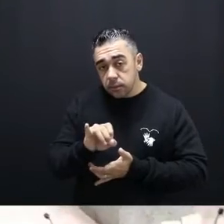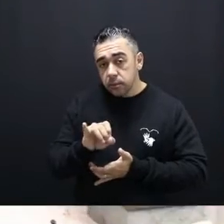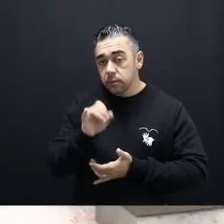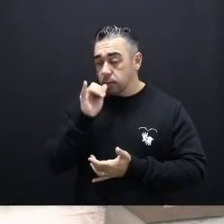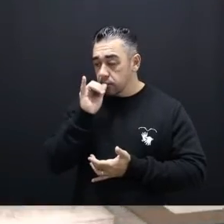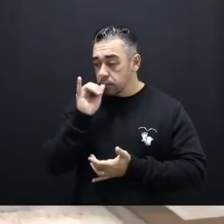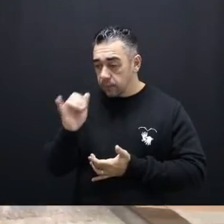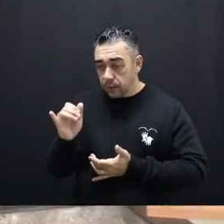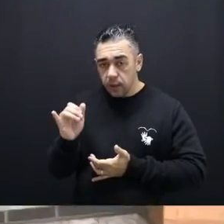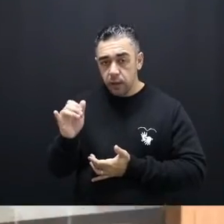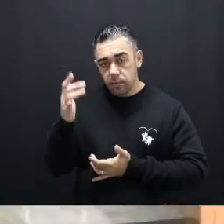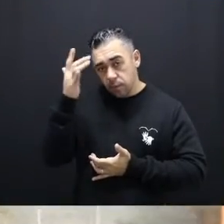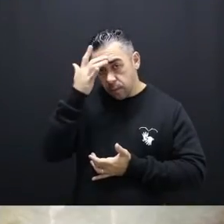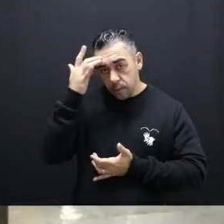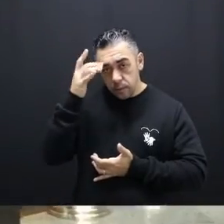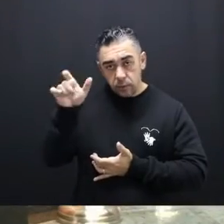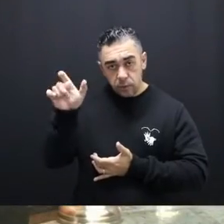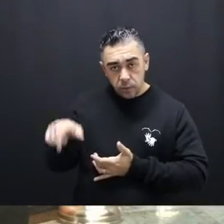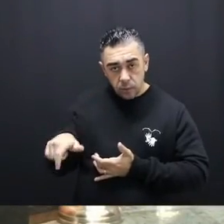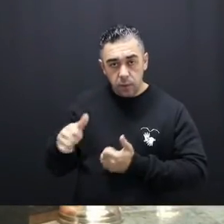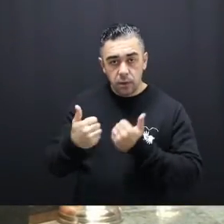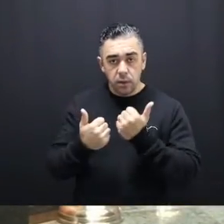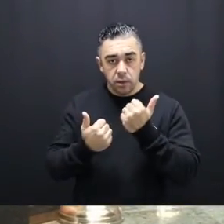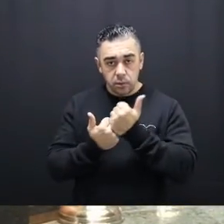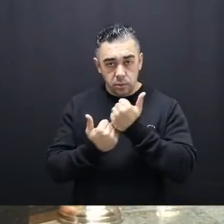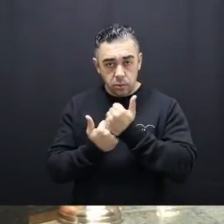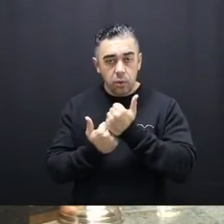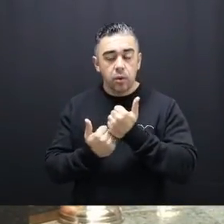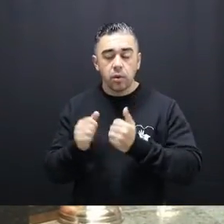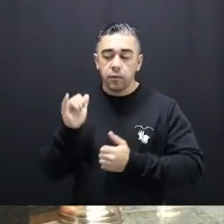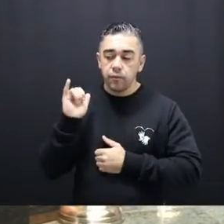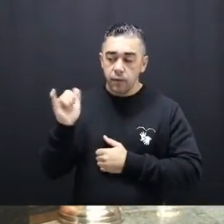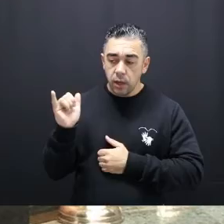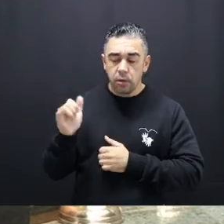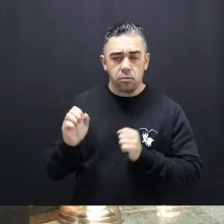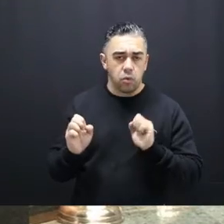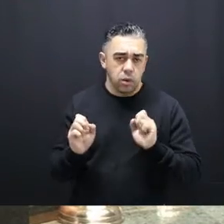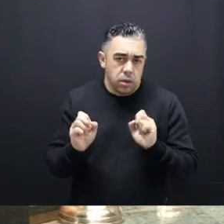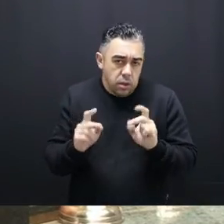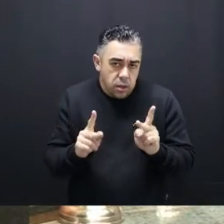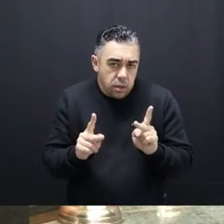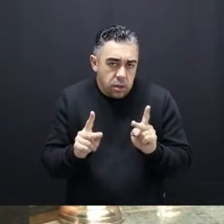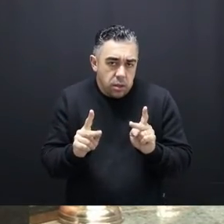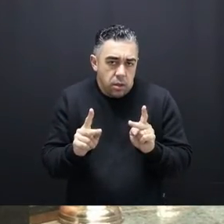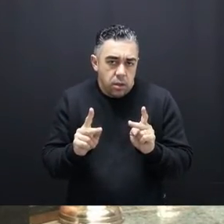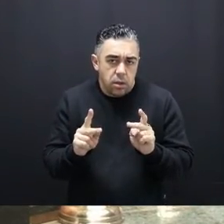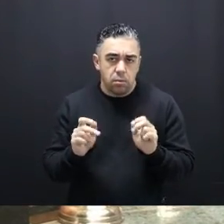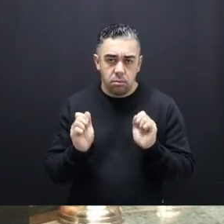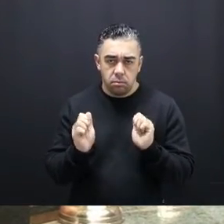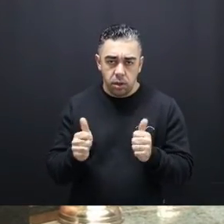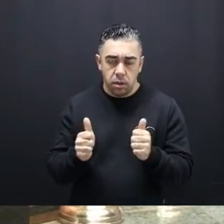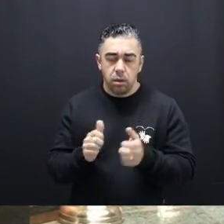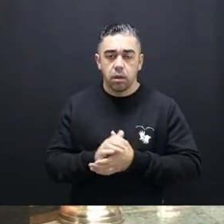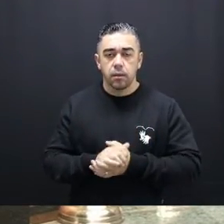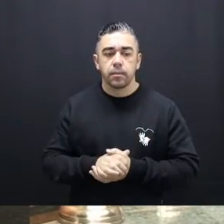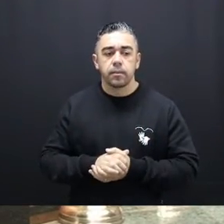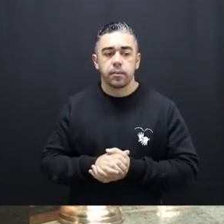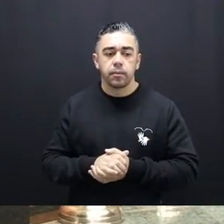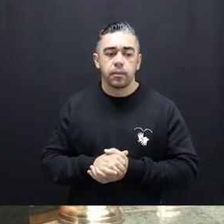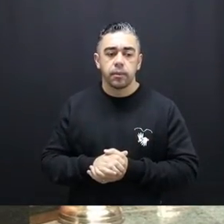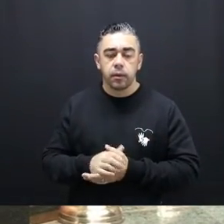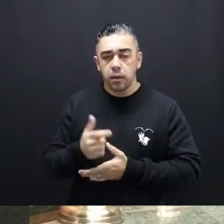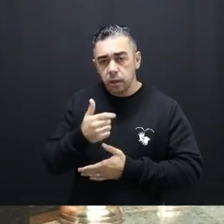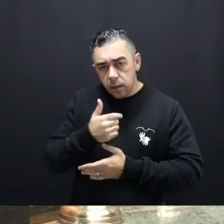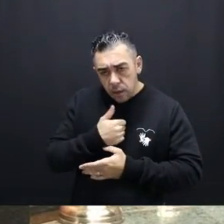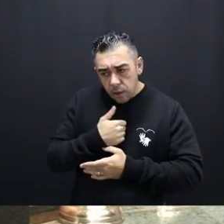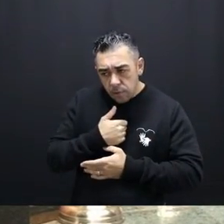é um parlamentar algumas o Lia tudo bem o que eu fico